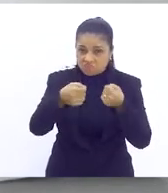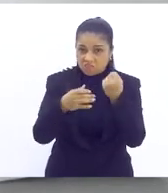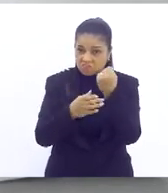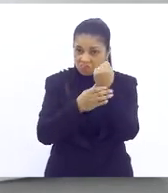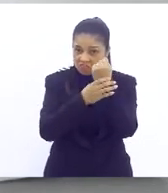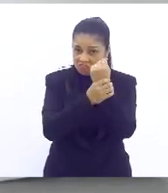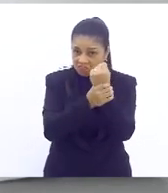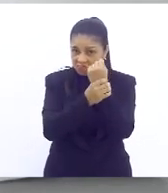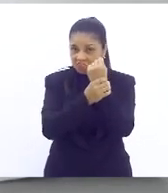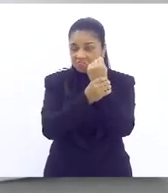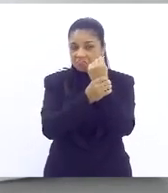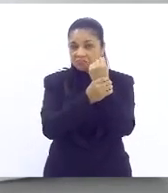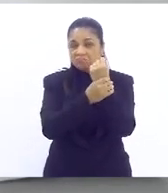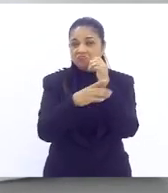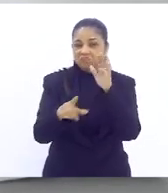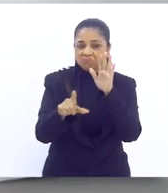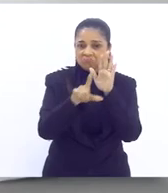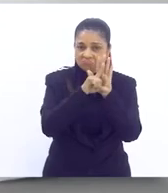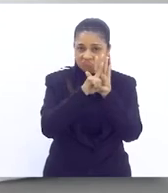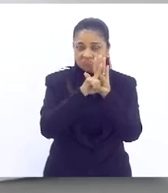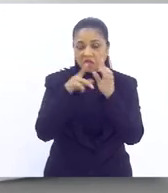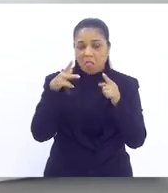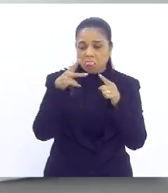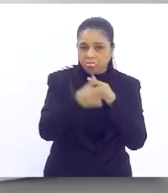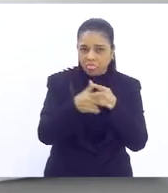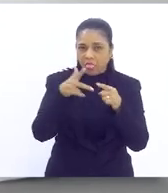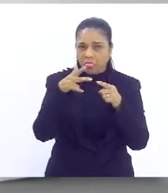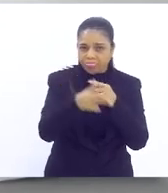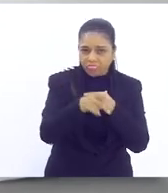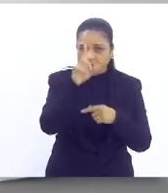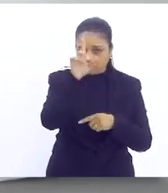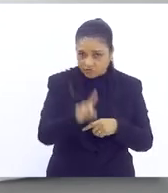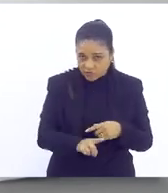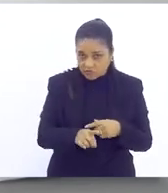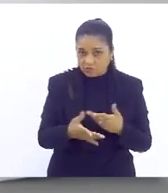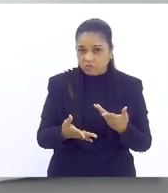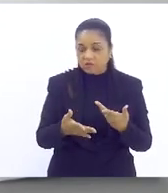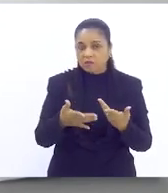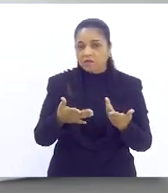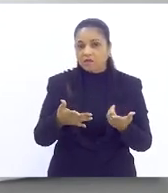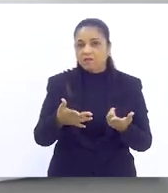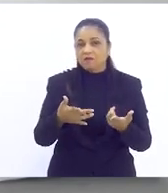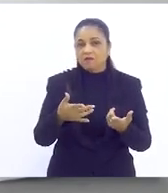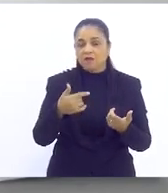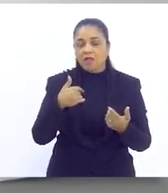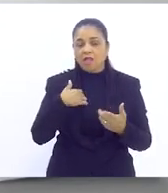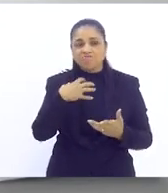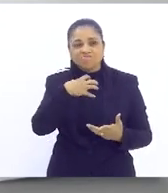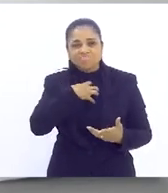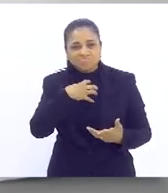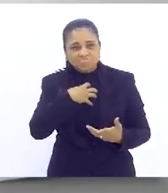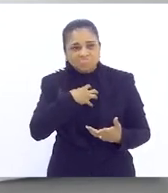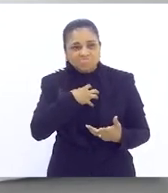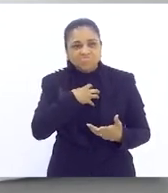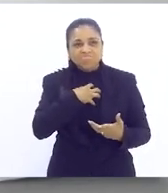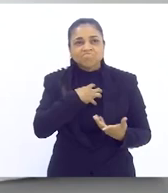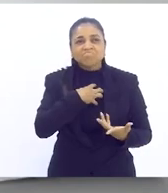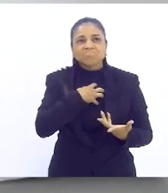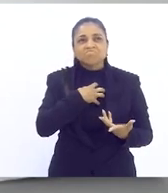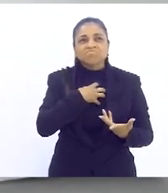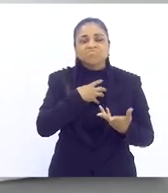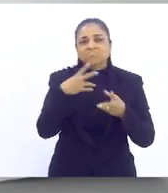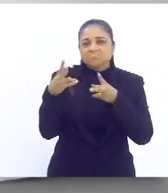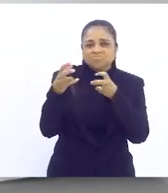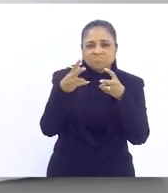sempre cortando direitos né então o sentimento que eu trago é que é como se fosse